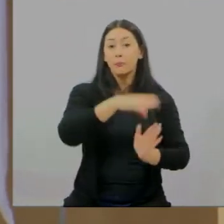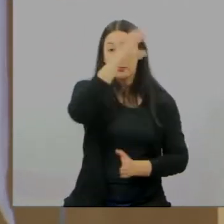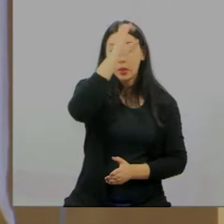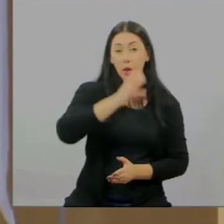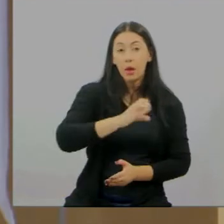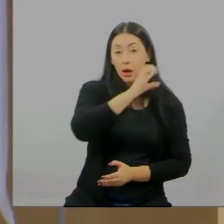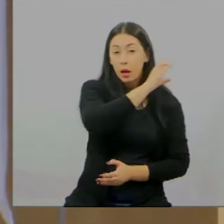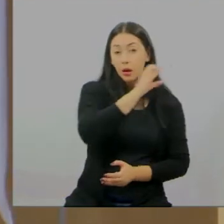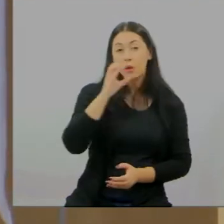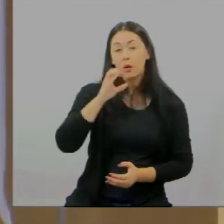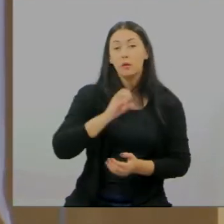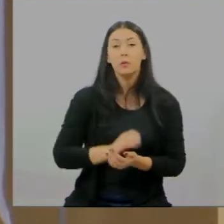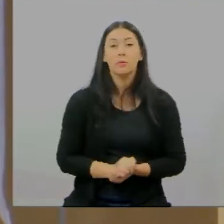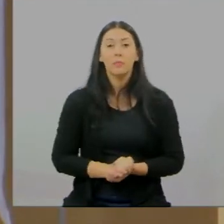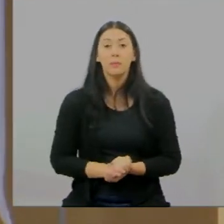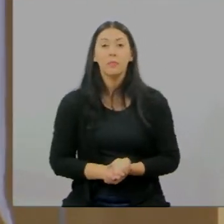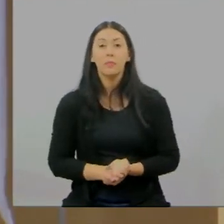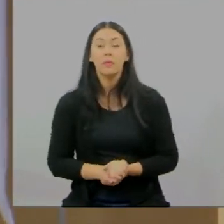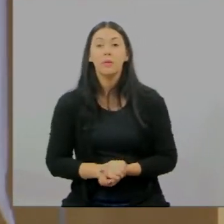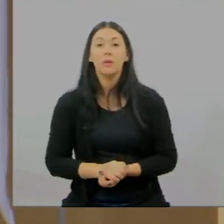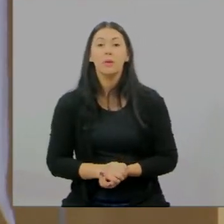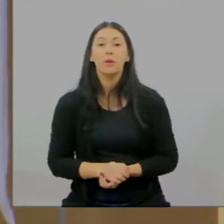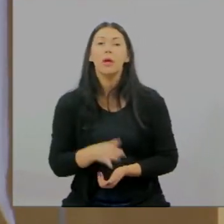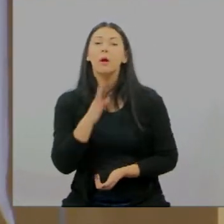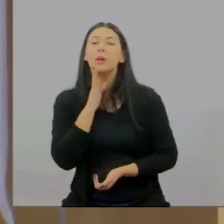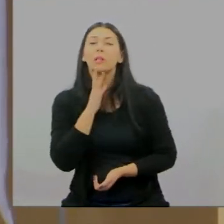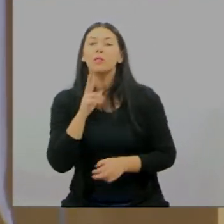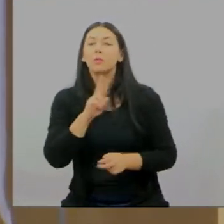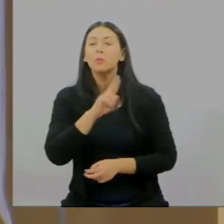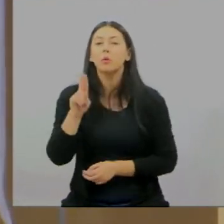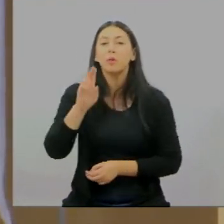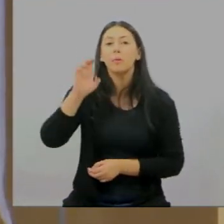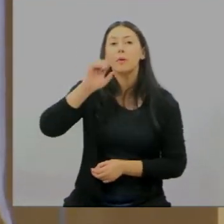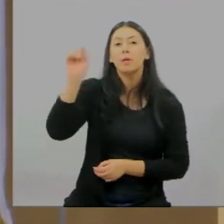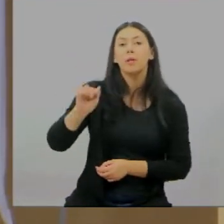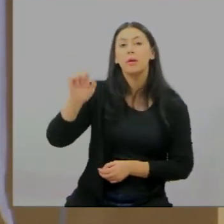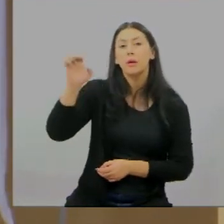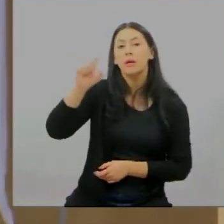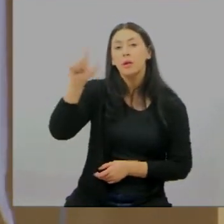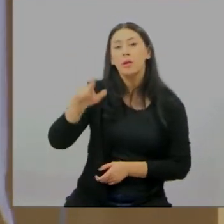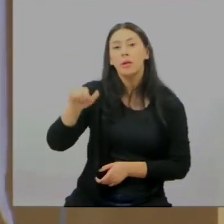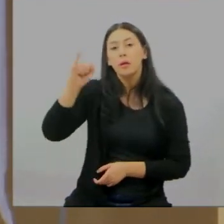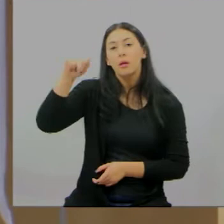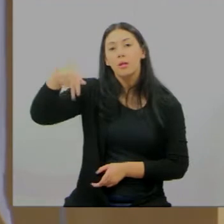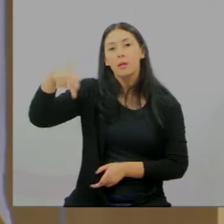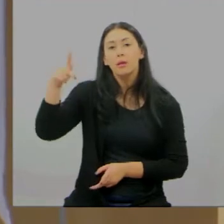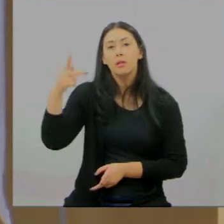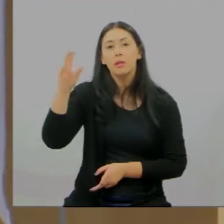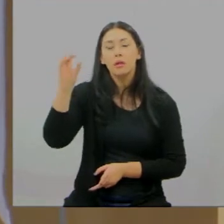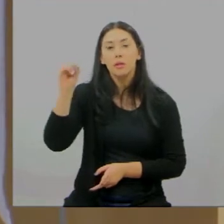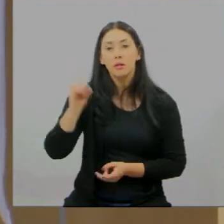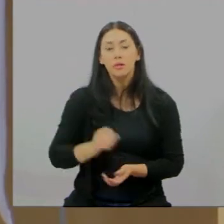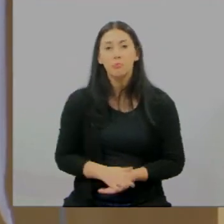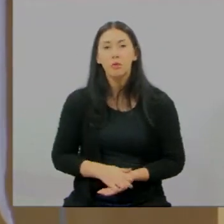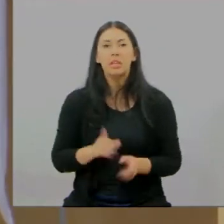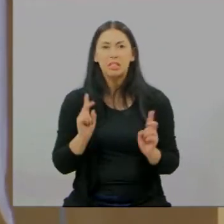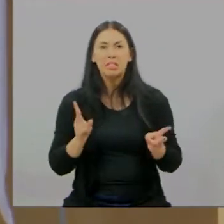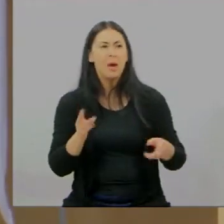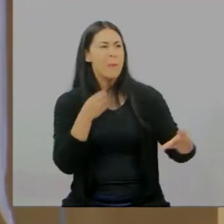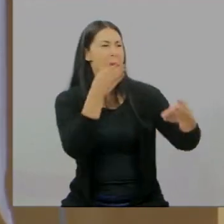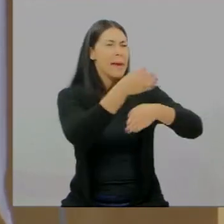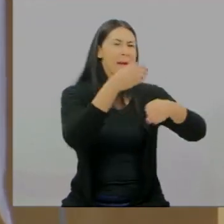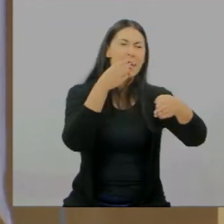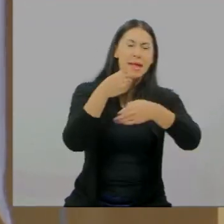O Zezinho, conhecido Zezinho Peloja, ele ia, tinha o prazer de acompanhar retiros e